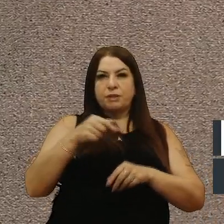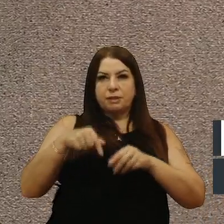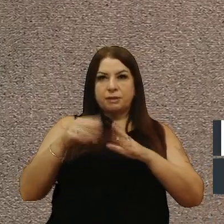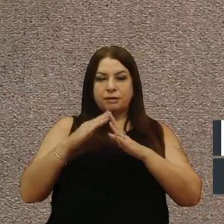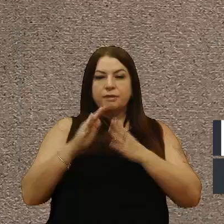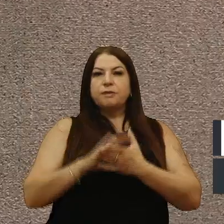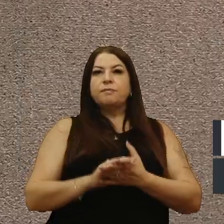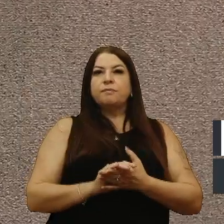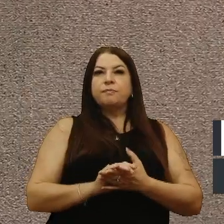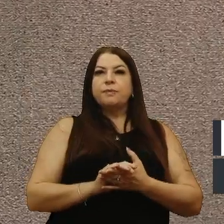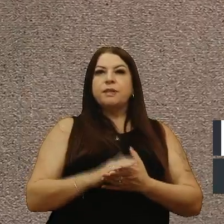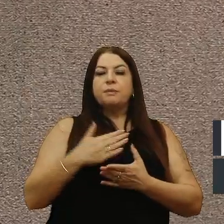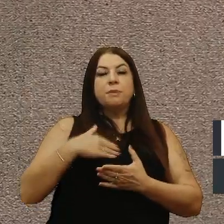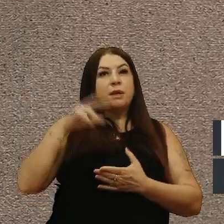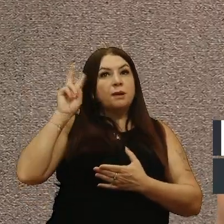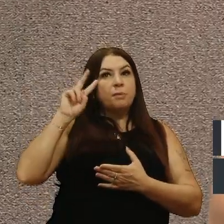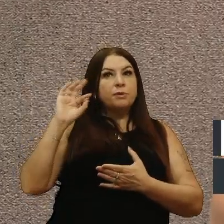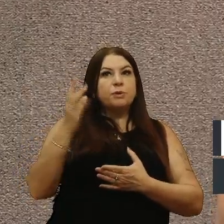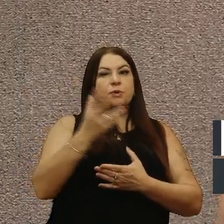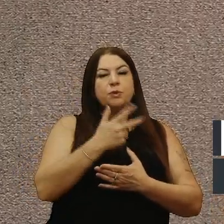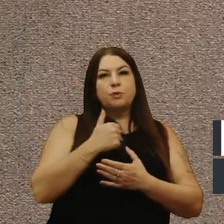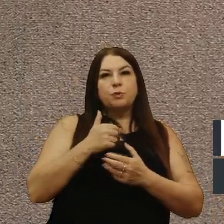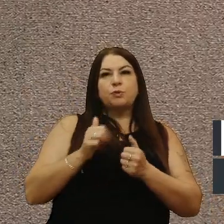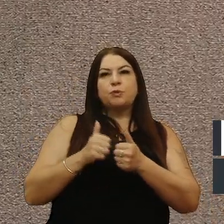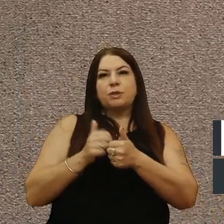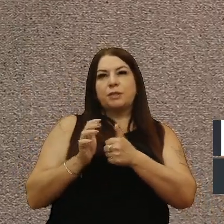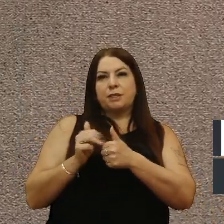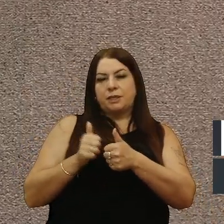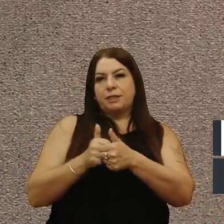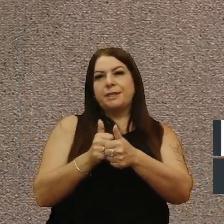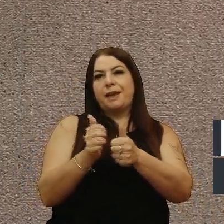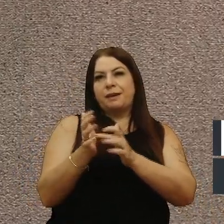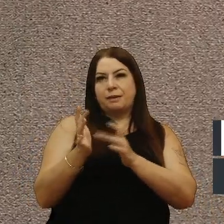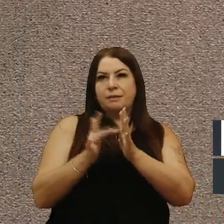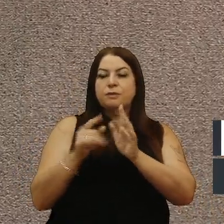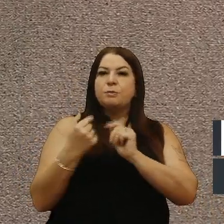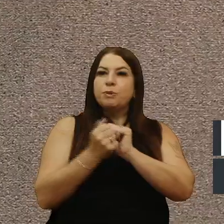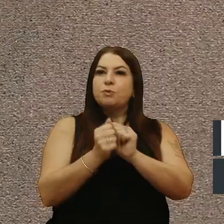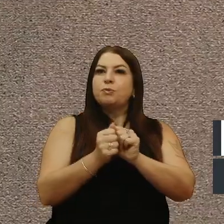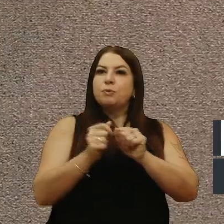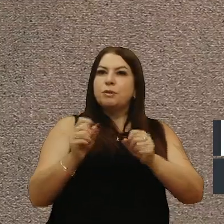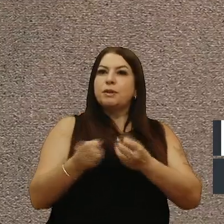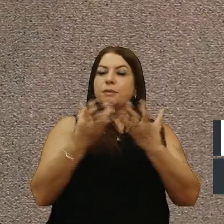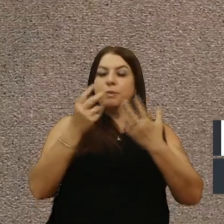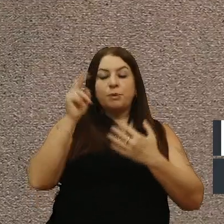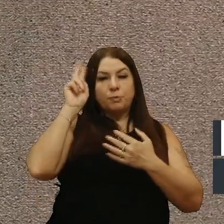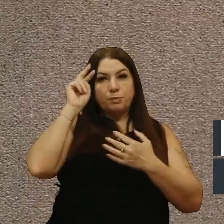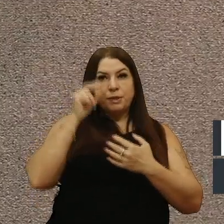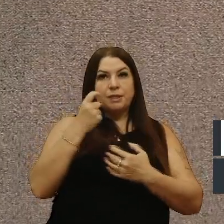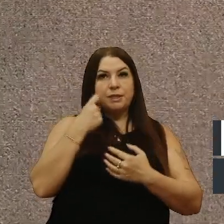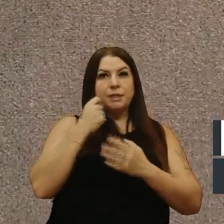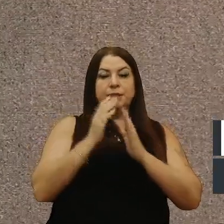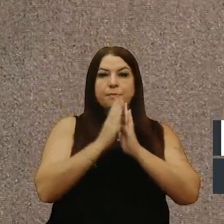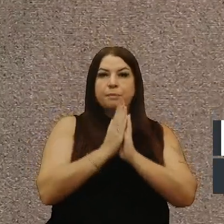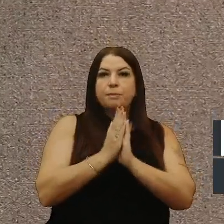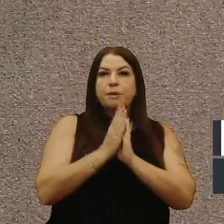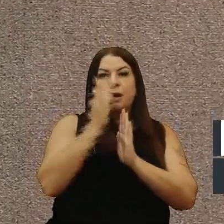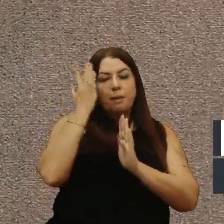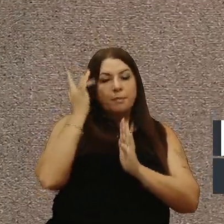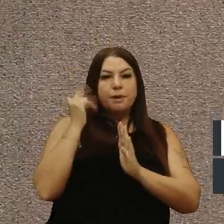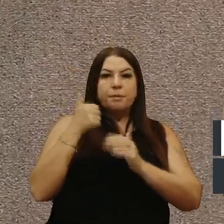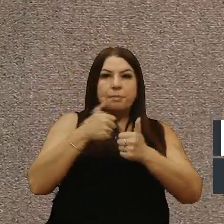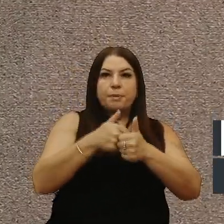casa, e minha lembrança a todos os cristãos do mundo afora que comemoram, celebram este momento de Páscoa, né? Sexta-feira Santa, amanhã se